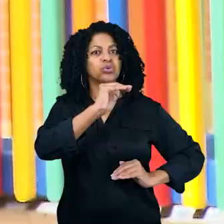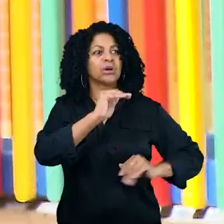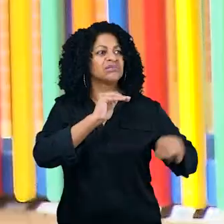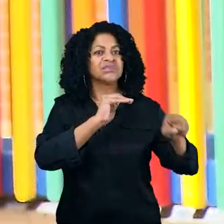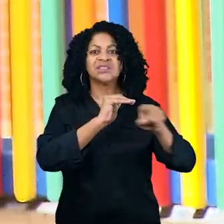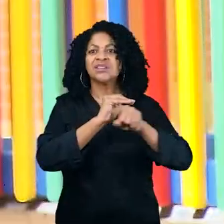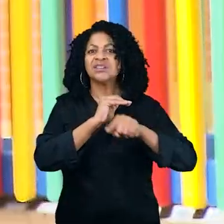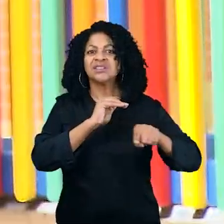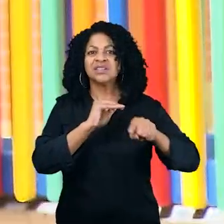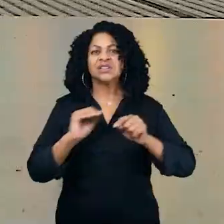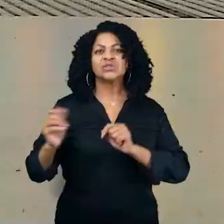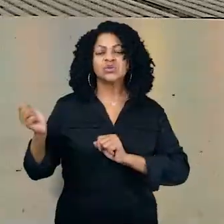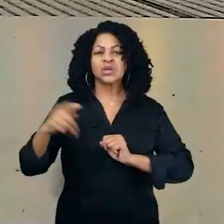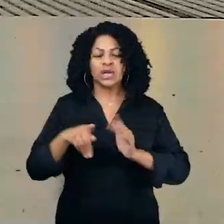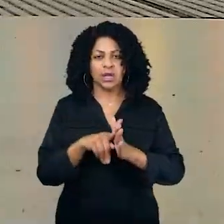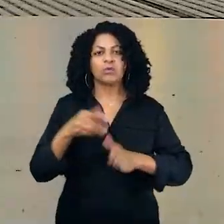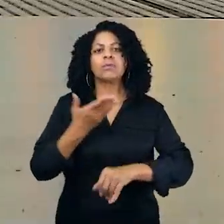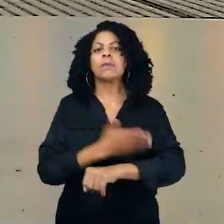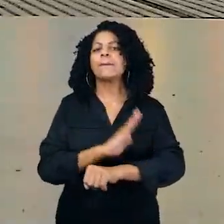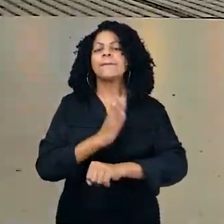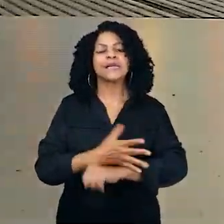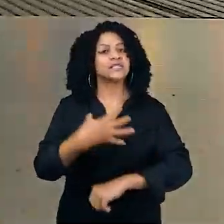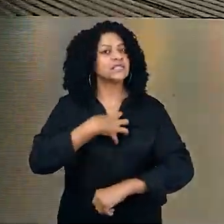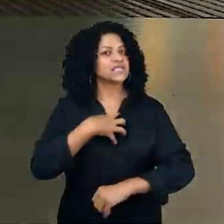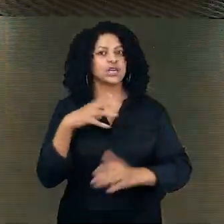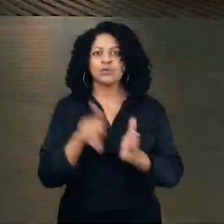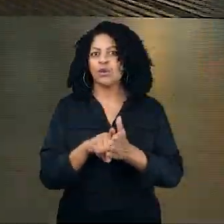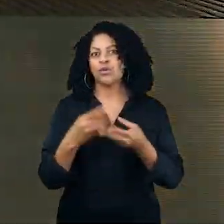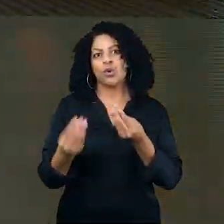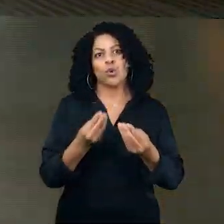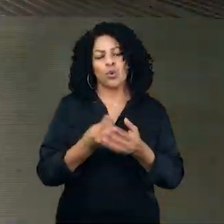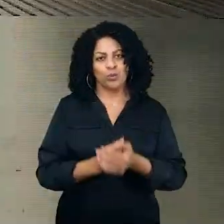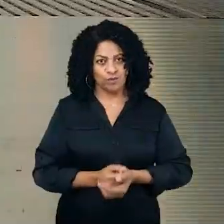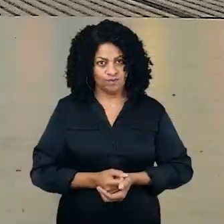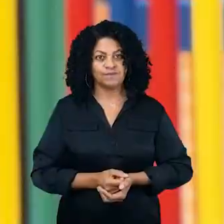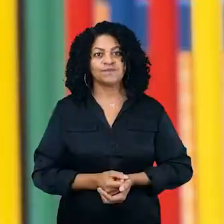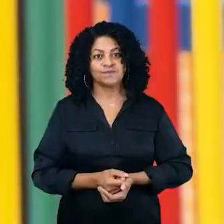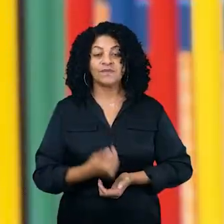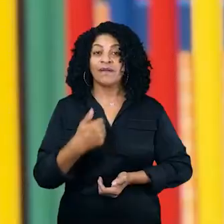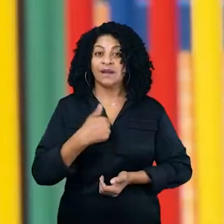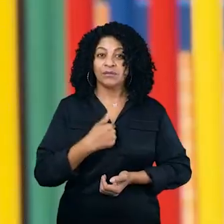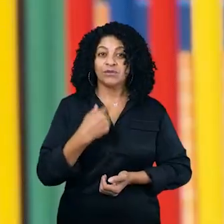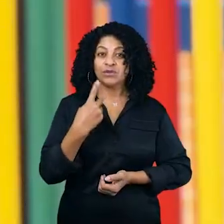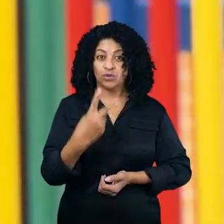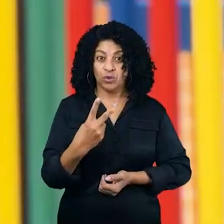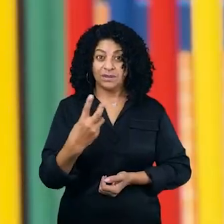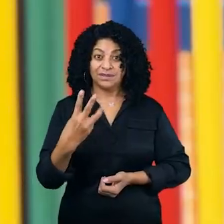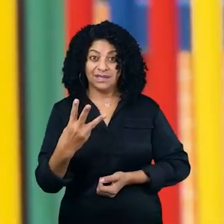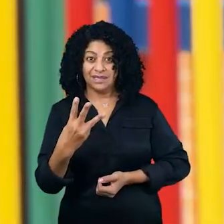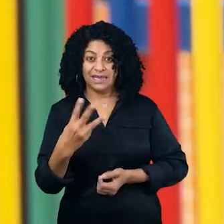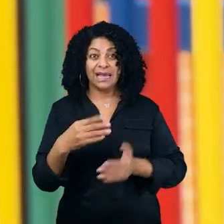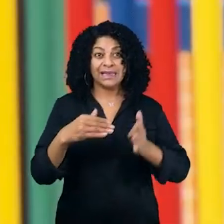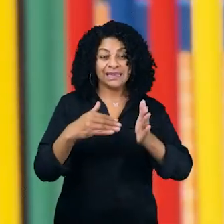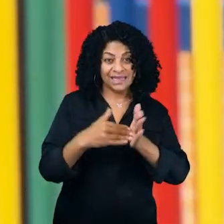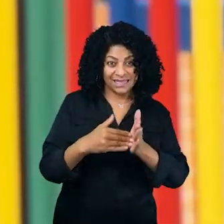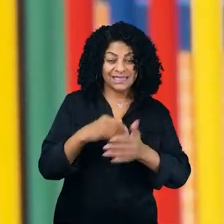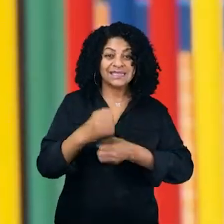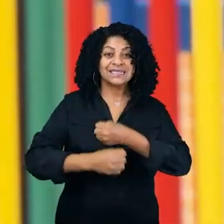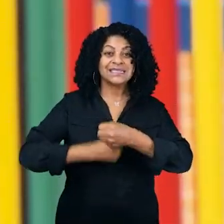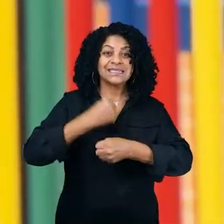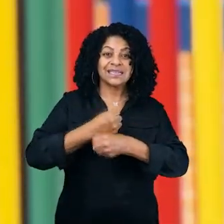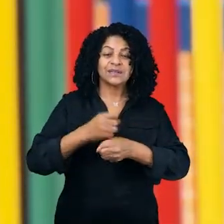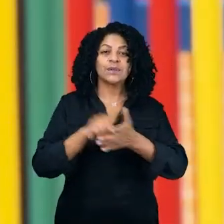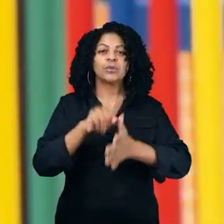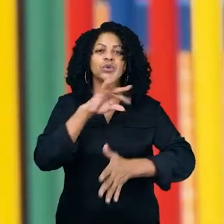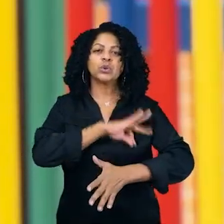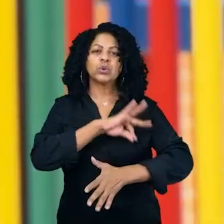os outros ganhavam. Então eu senti na prática essa questão. Eu levei em torno de 2 a 3 anos para que esse